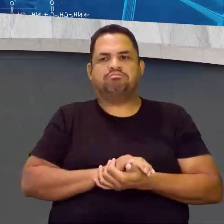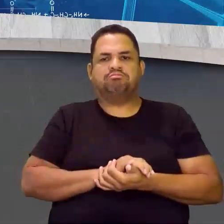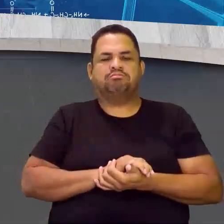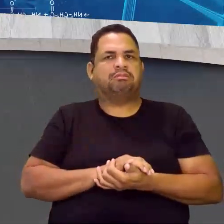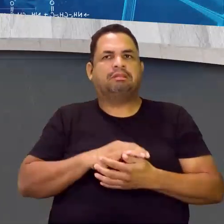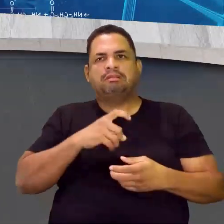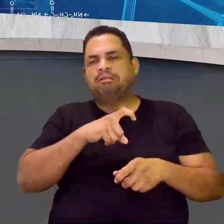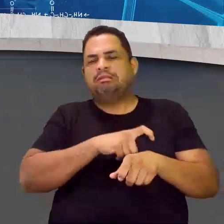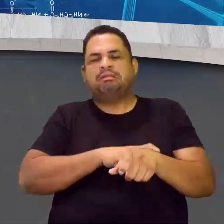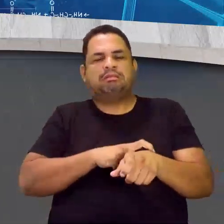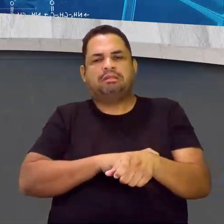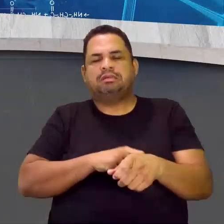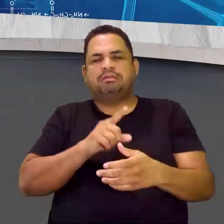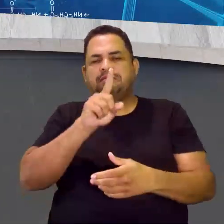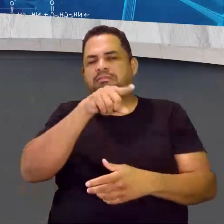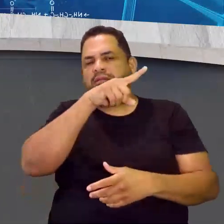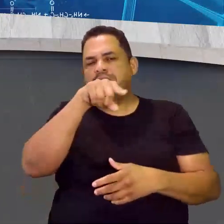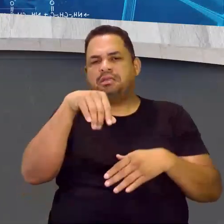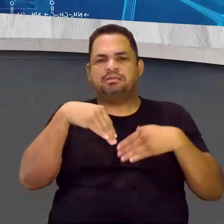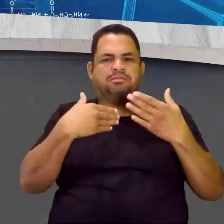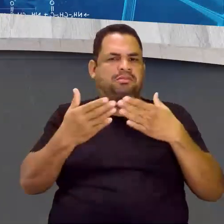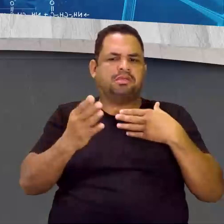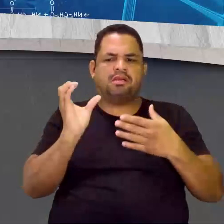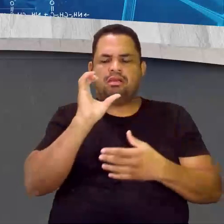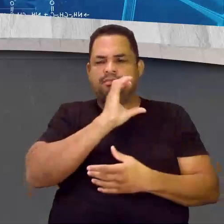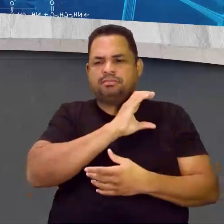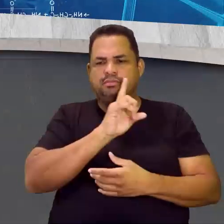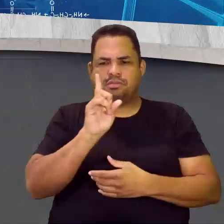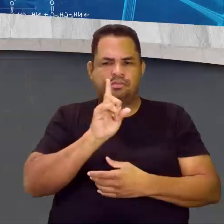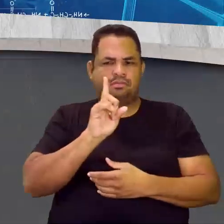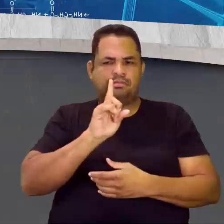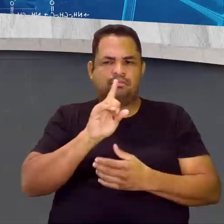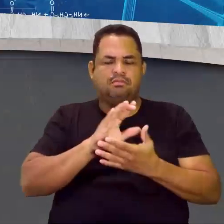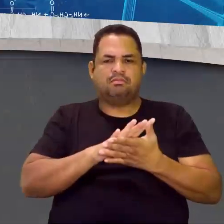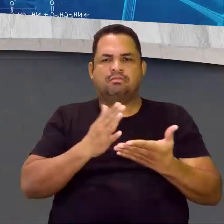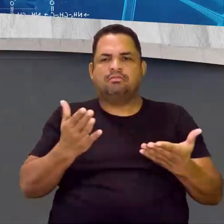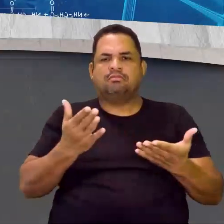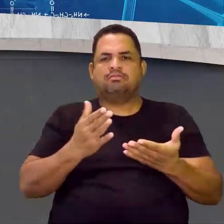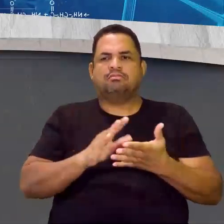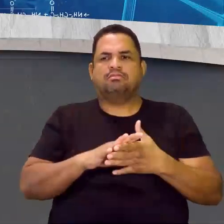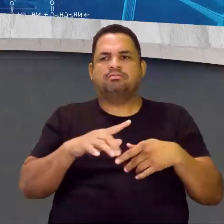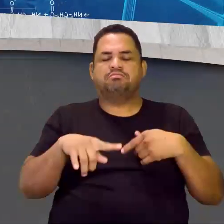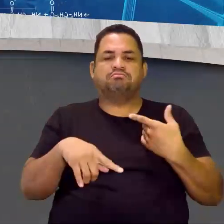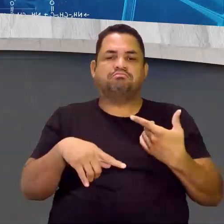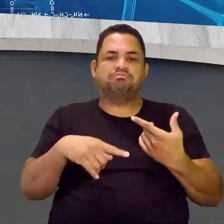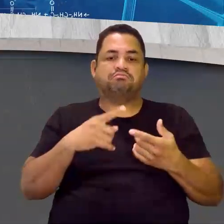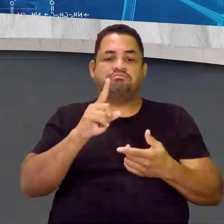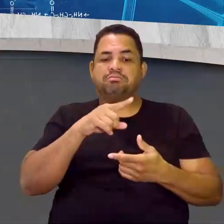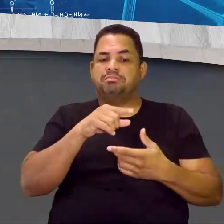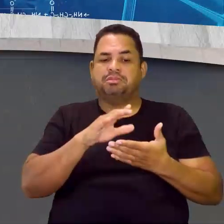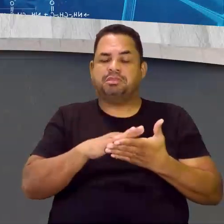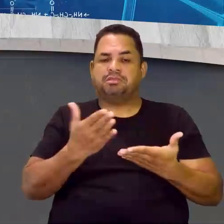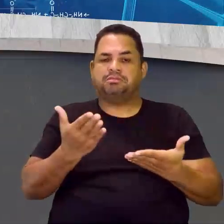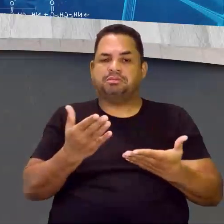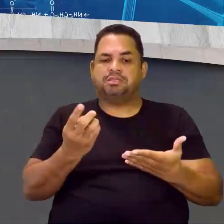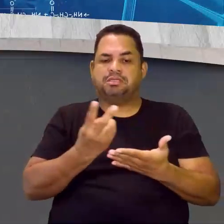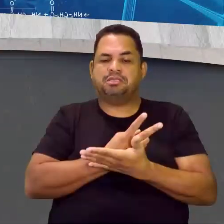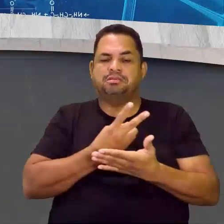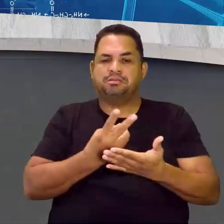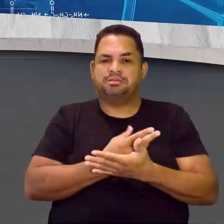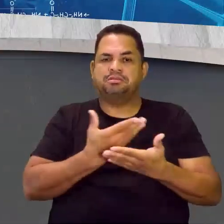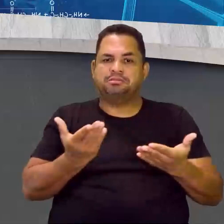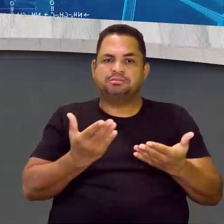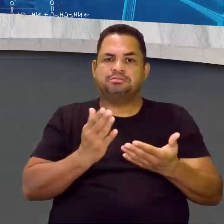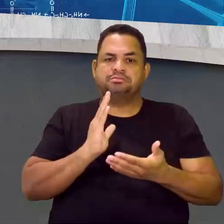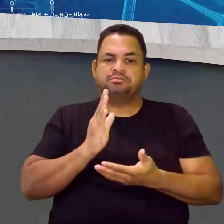se precipite em assinalar imediato a questão e, de repente, você marcou no gabarito, já